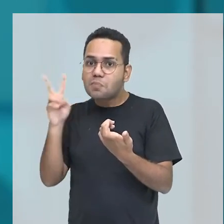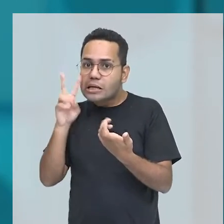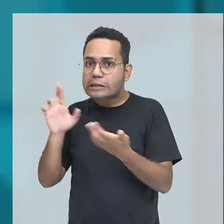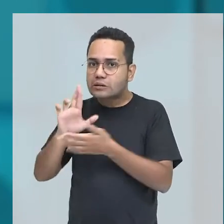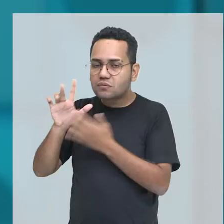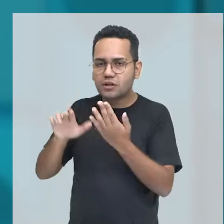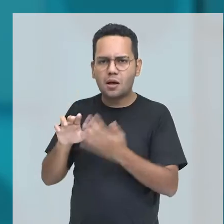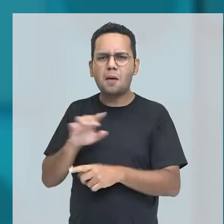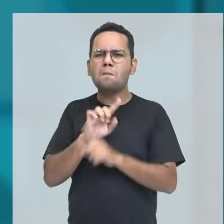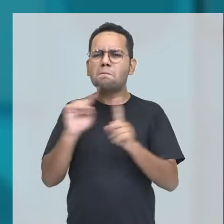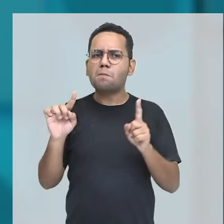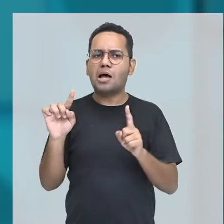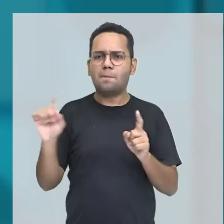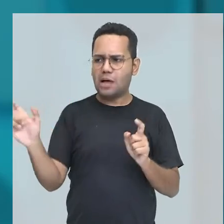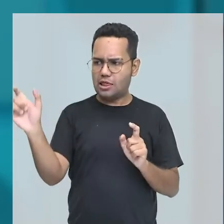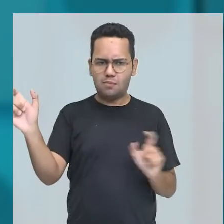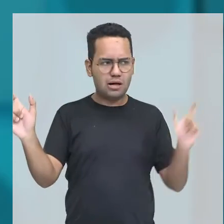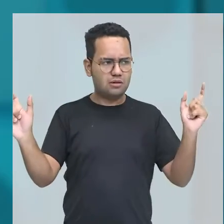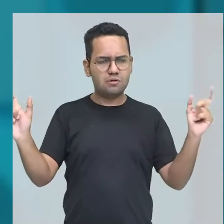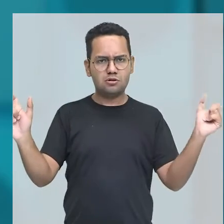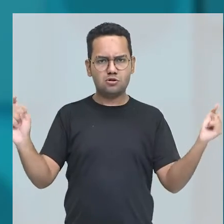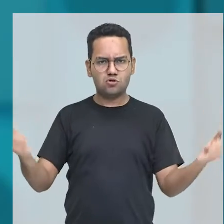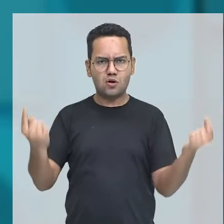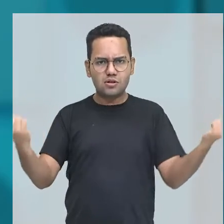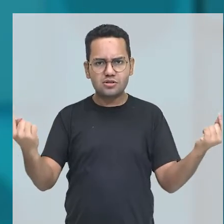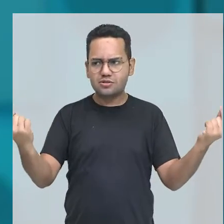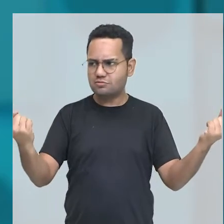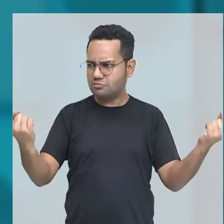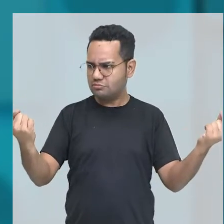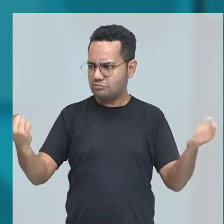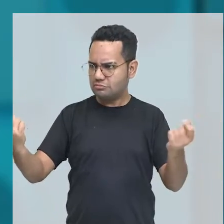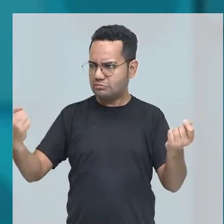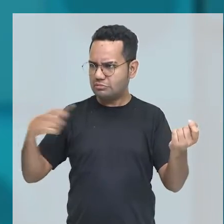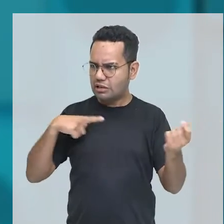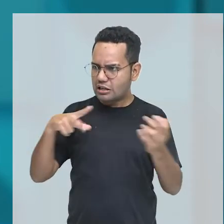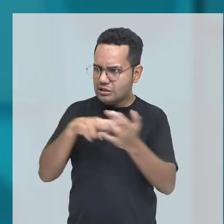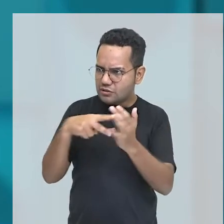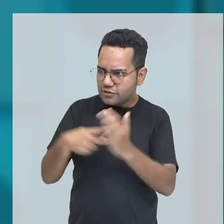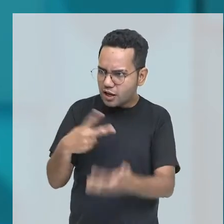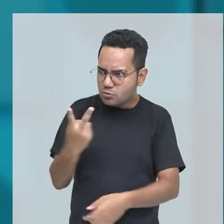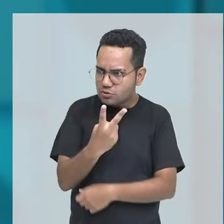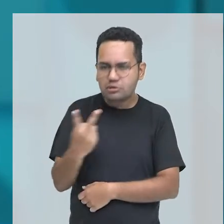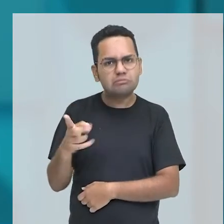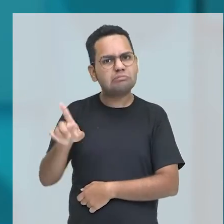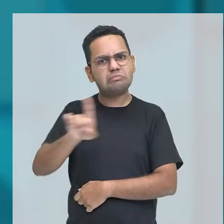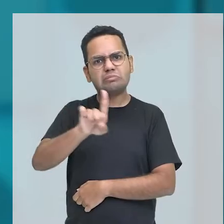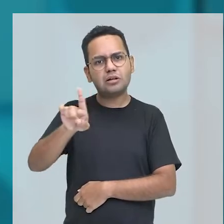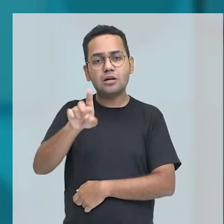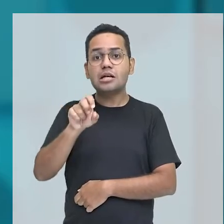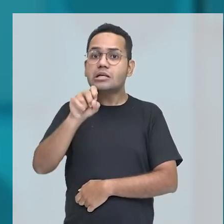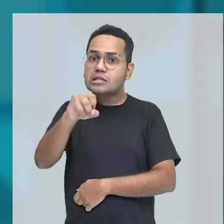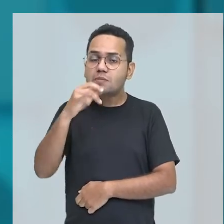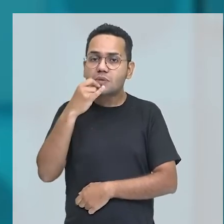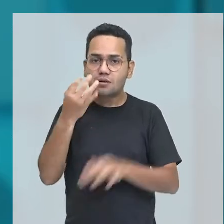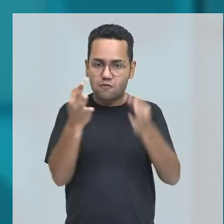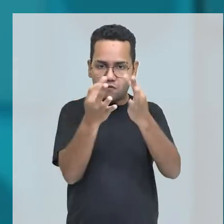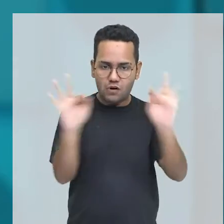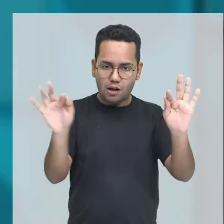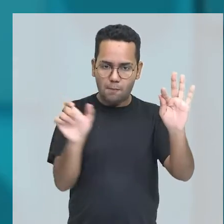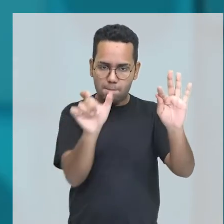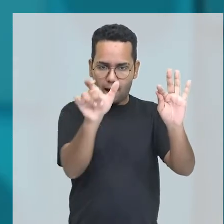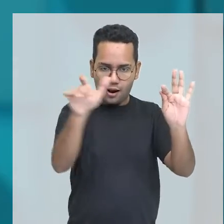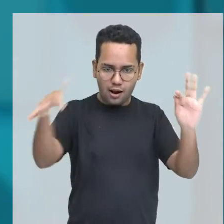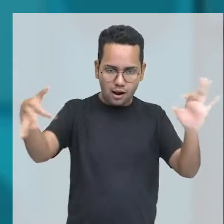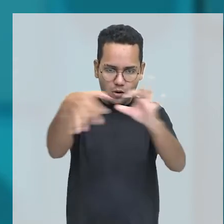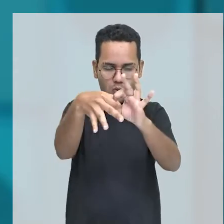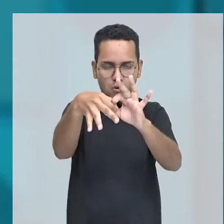só, isolados, não têm um significado, mas eles precisam, dentro desse contexto, estar conectados com o verbo principal. E